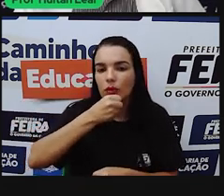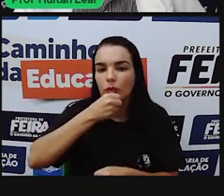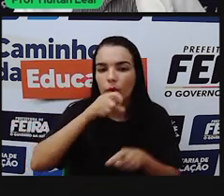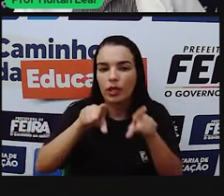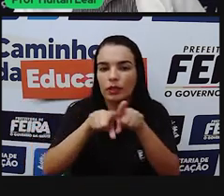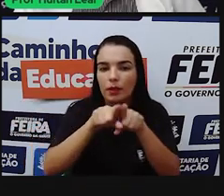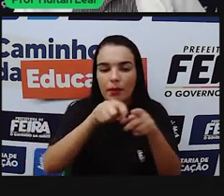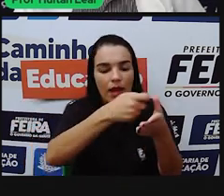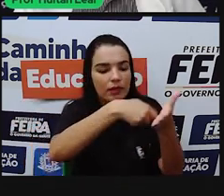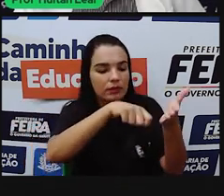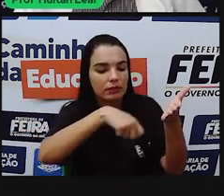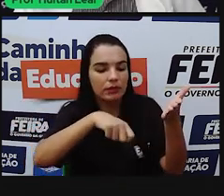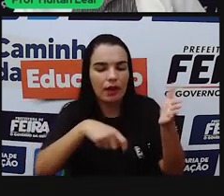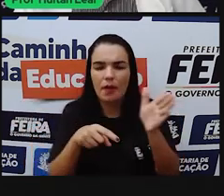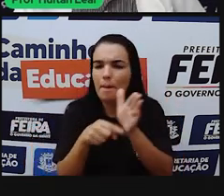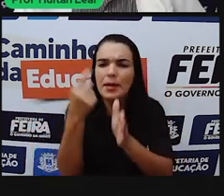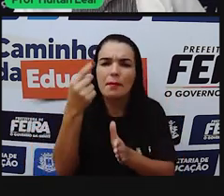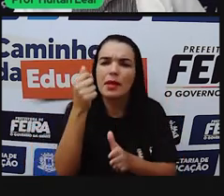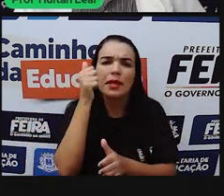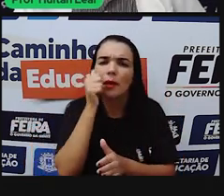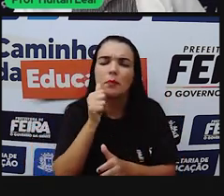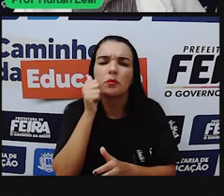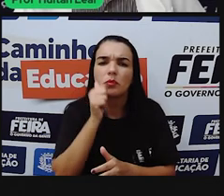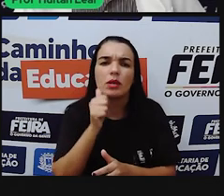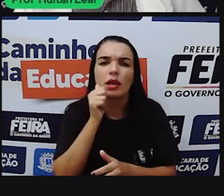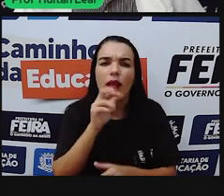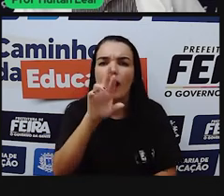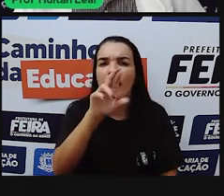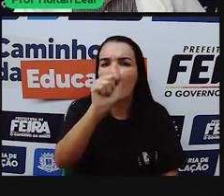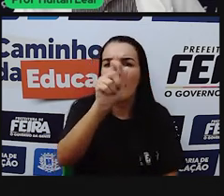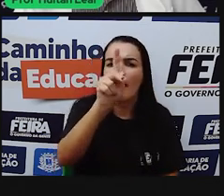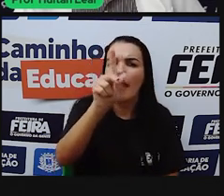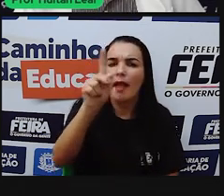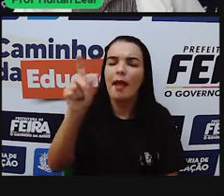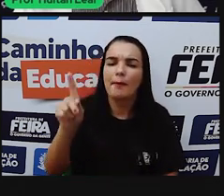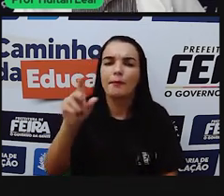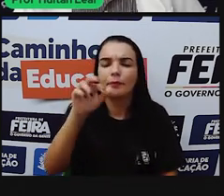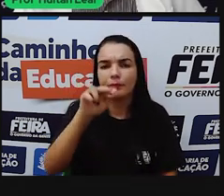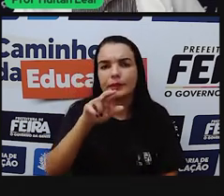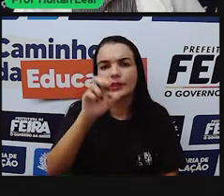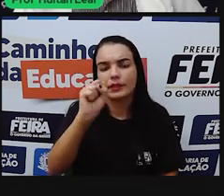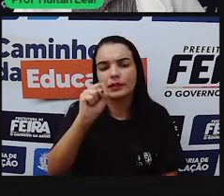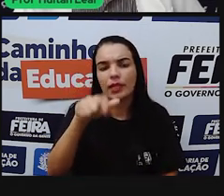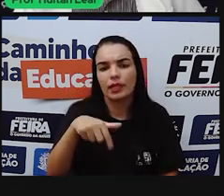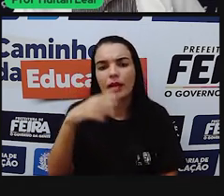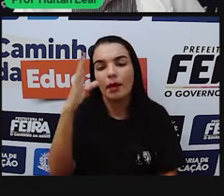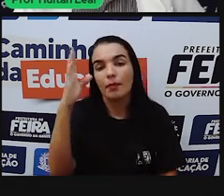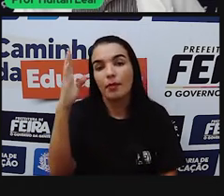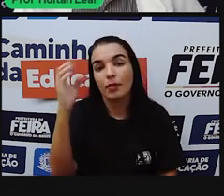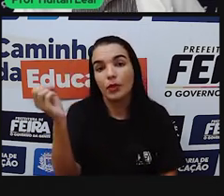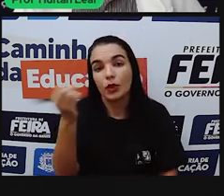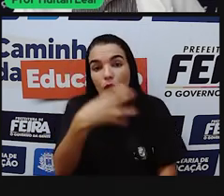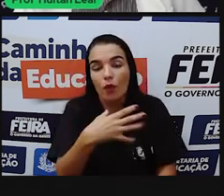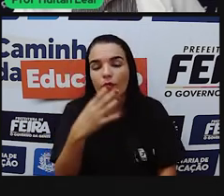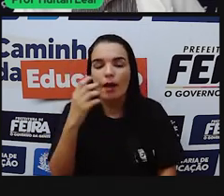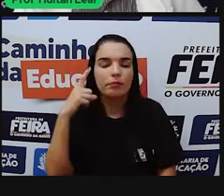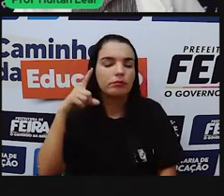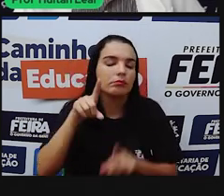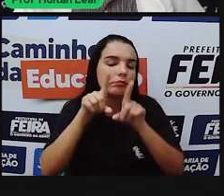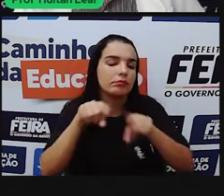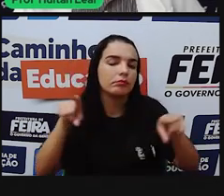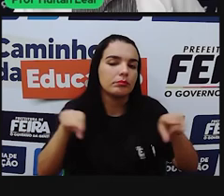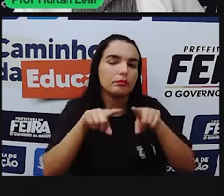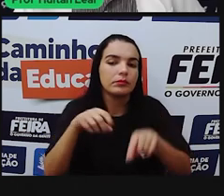primeiras rappers mulheres da nova música brasileira. Então, vou executar uma canção dela também, só que